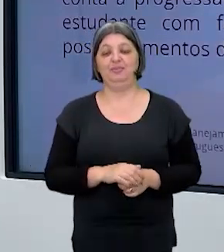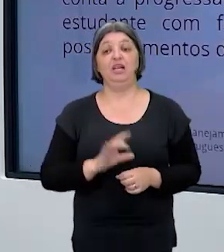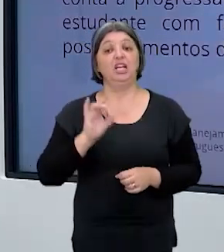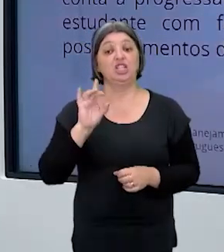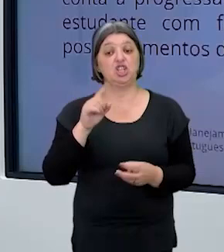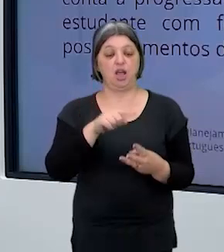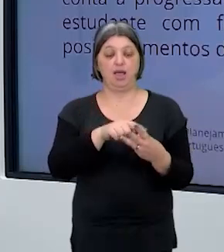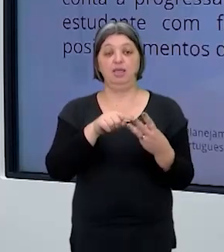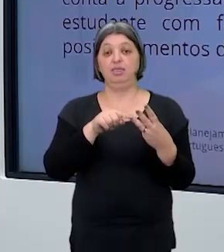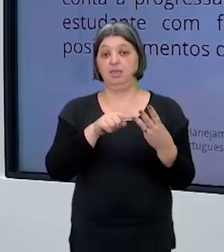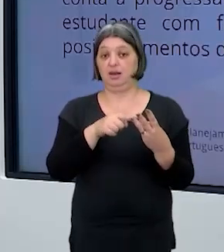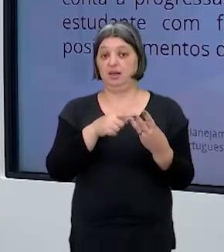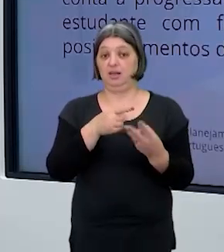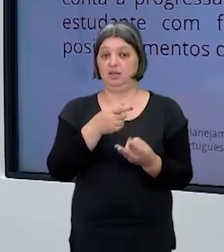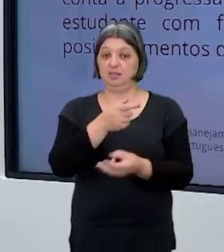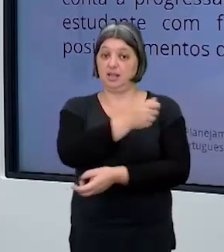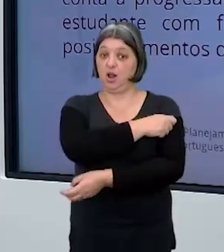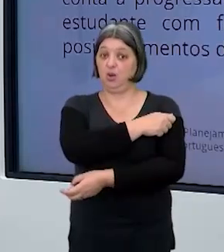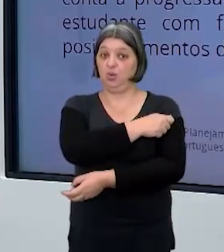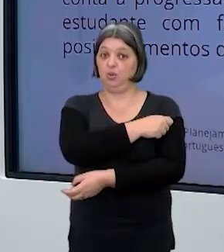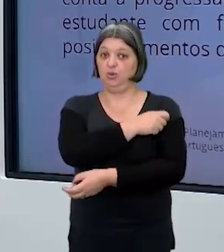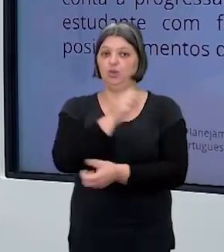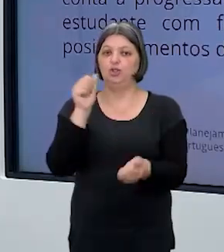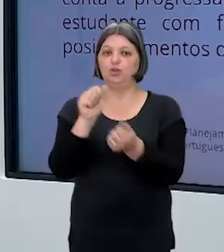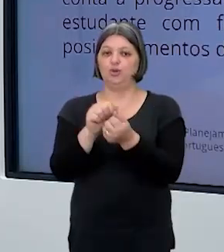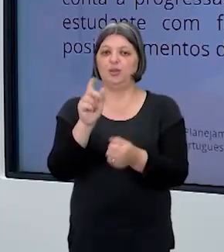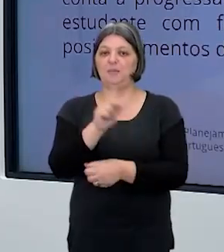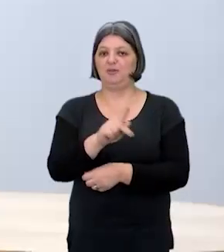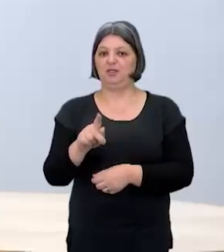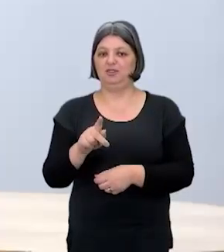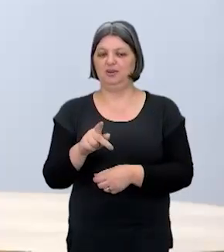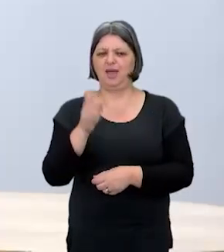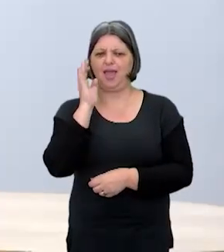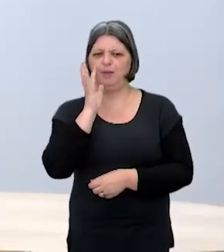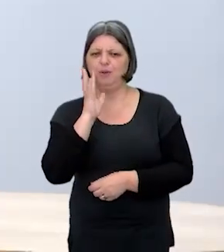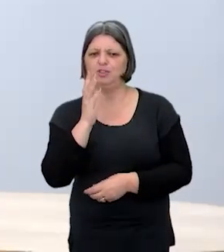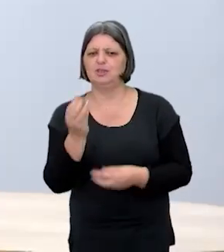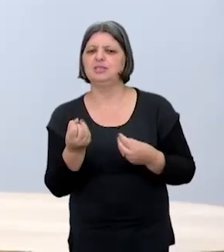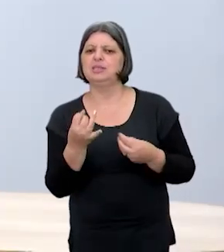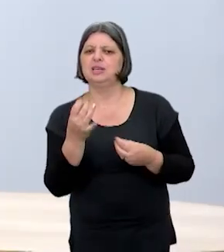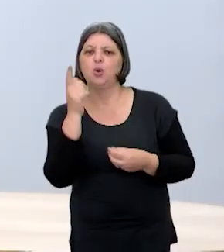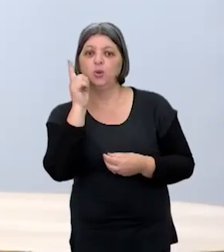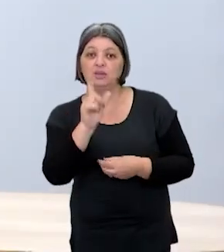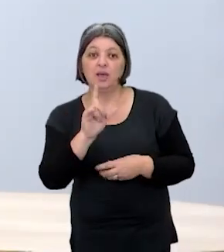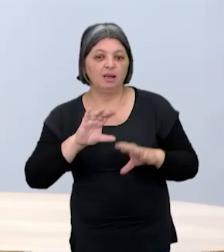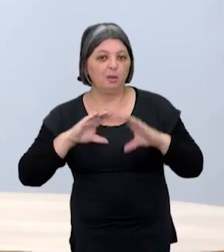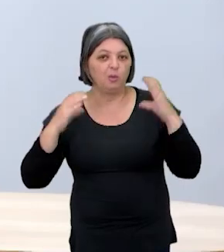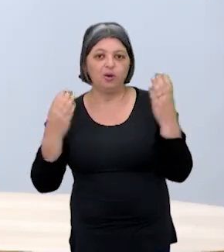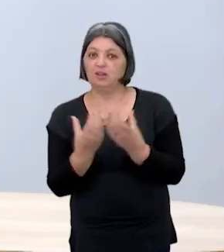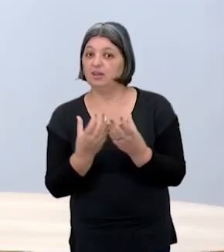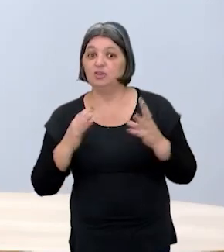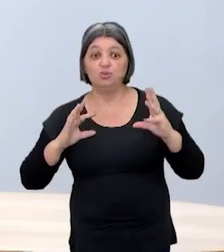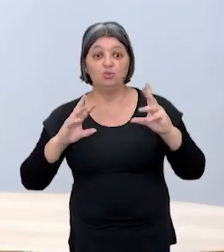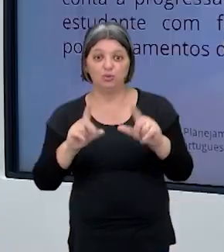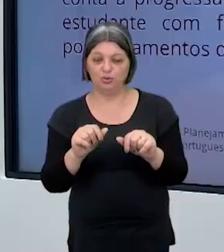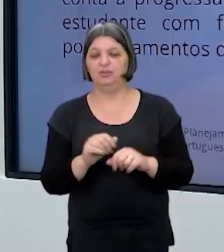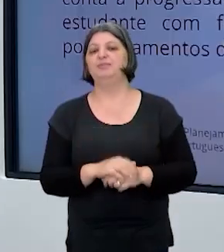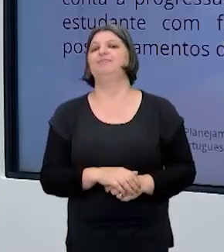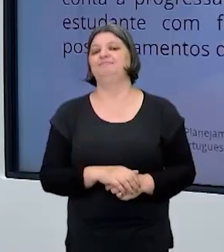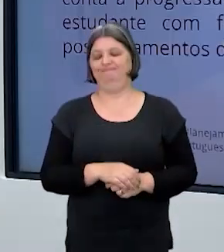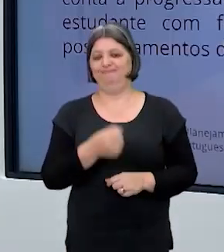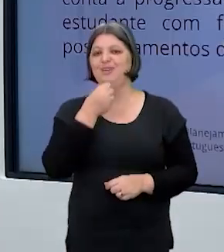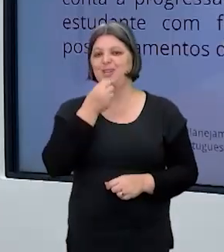3 alunos e a professora. Imagina se a gente consegue com todos, né? A variedade, né, de isso. entrevistados, né?